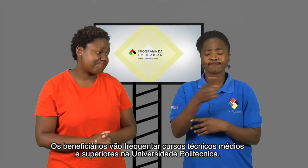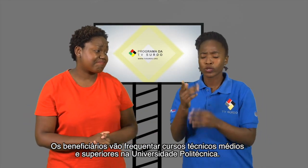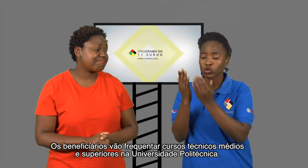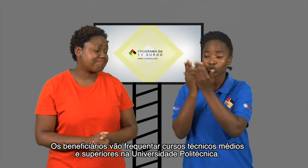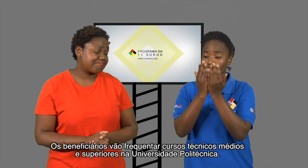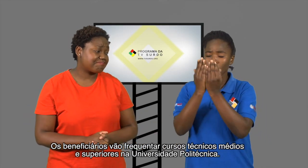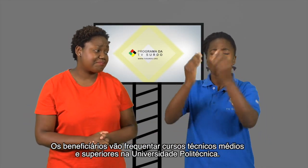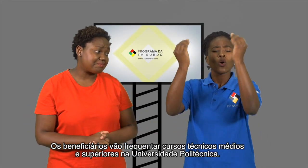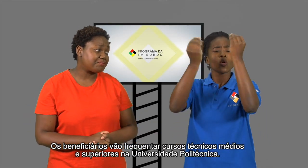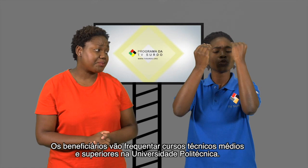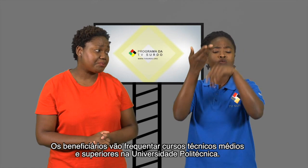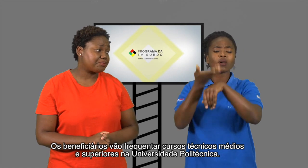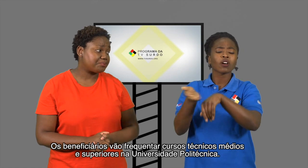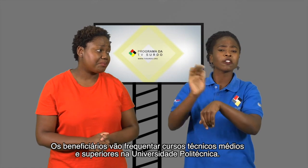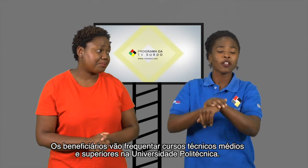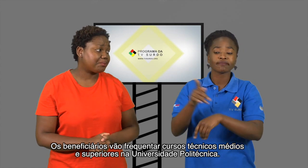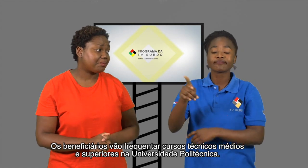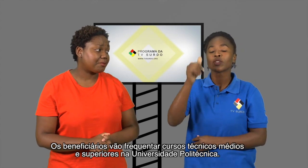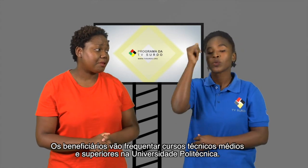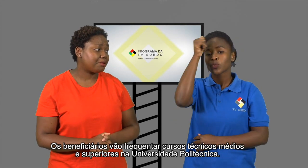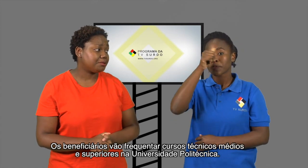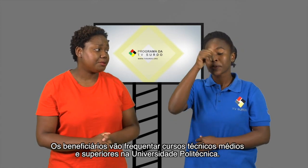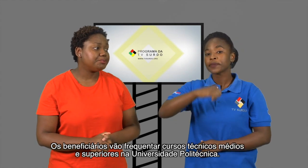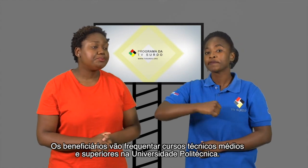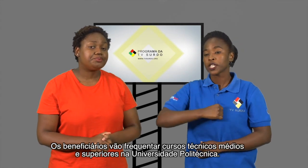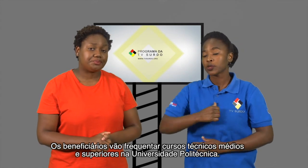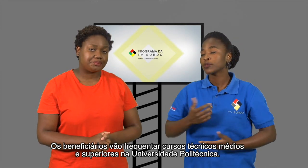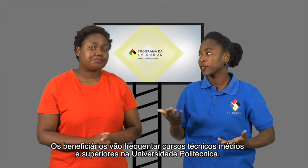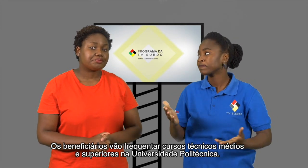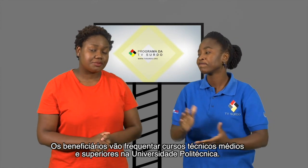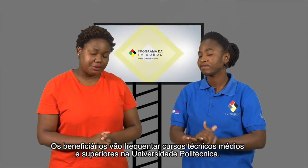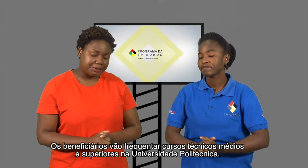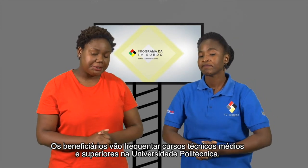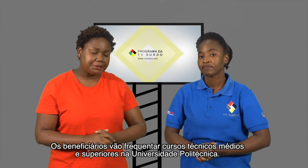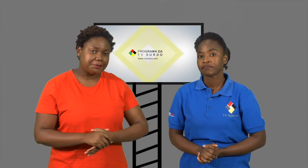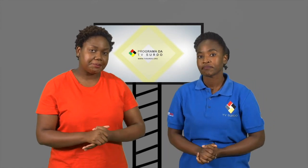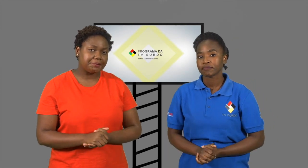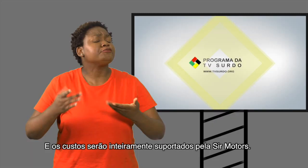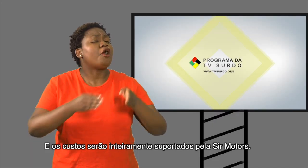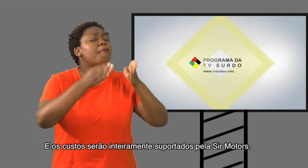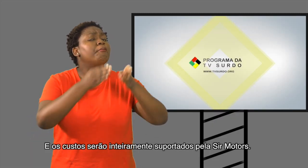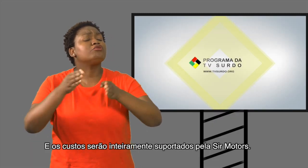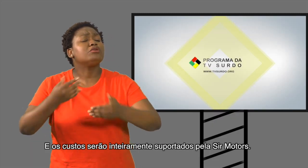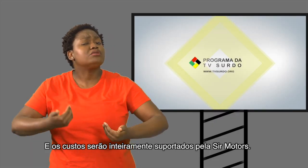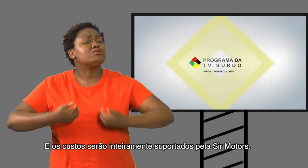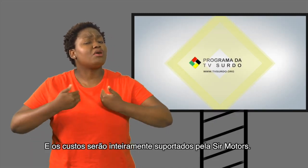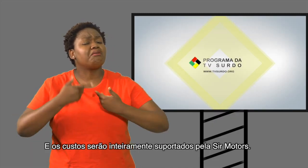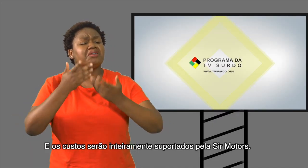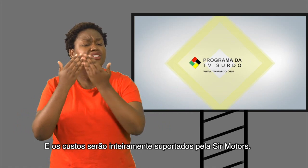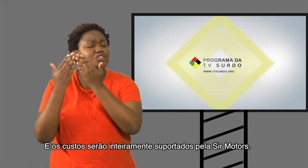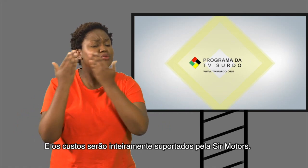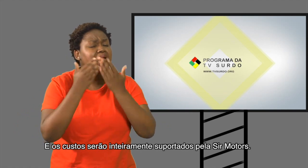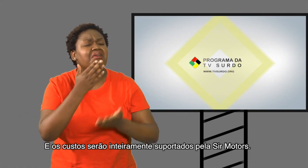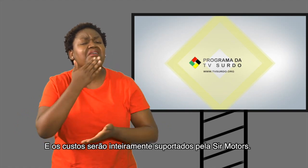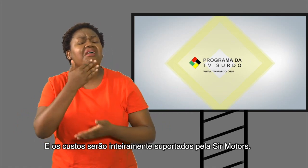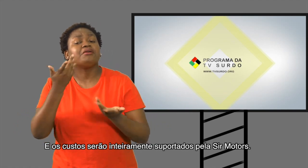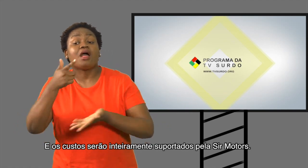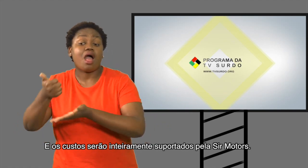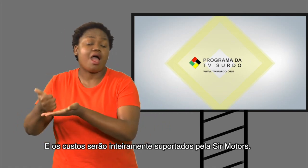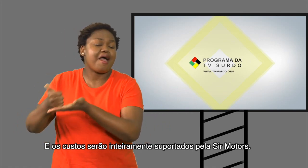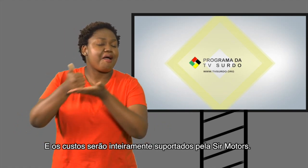cursos técnicos, médios e superiores na Universidade Politécnica. E os custos serão